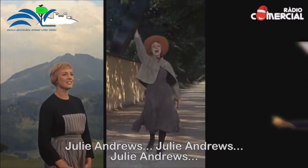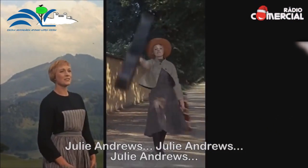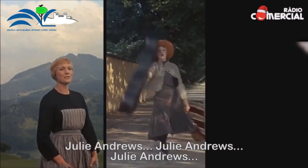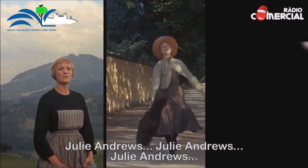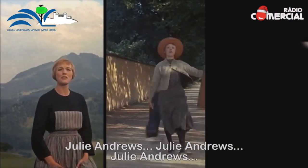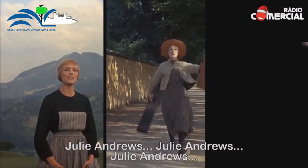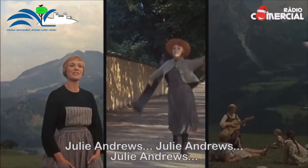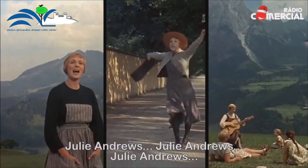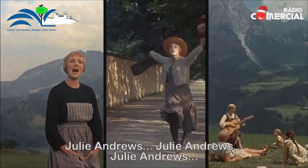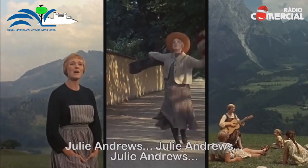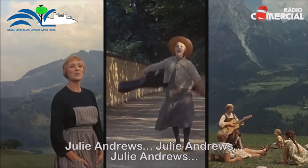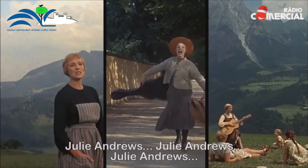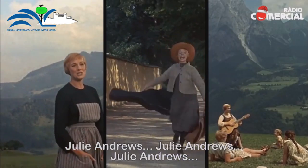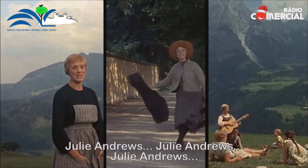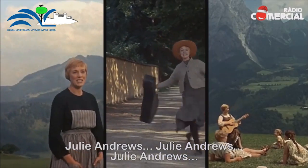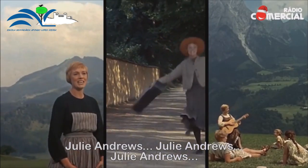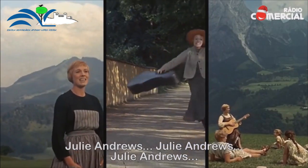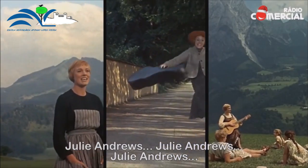Roos, Julianne Roos,